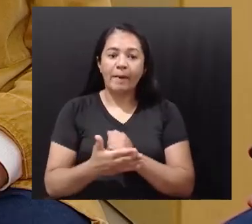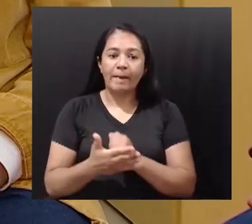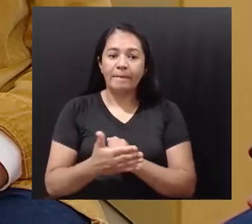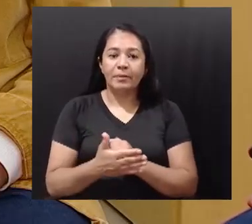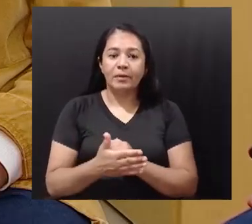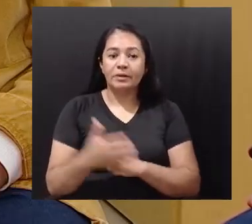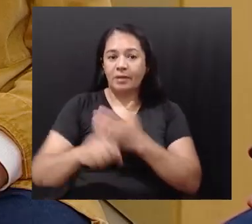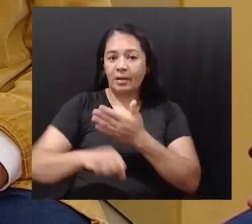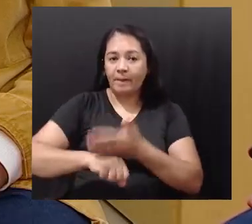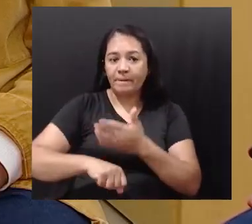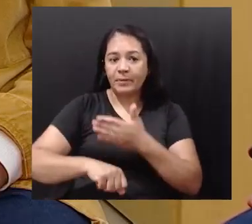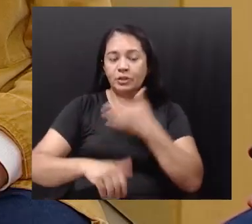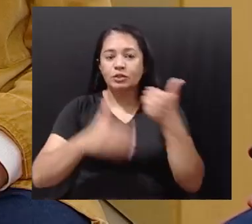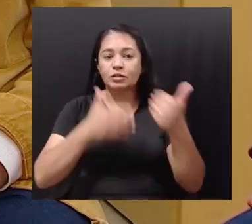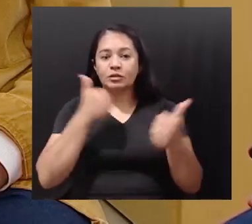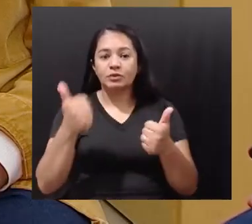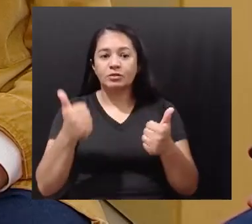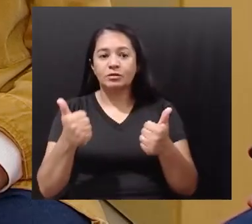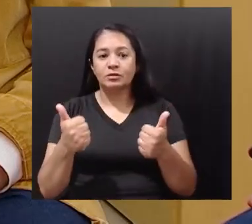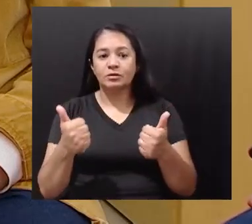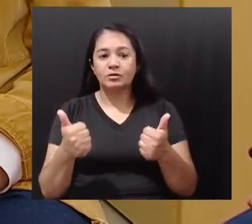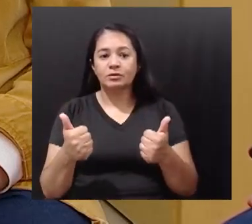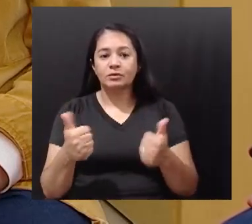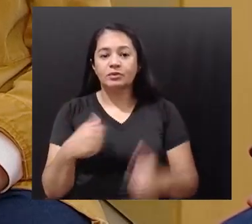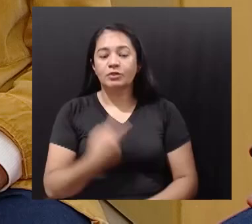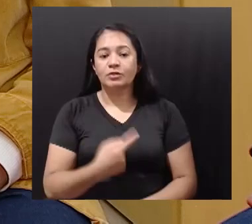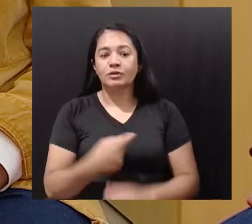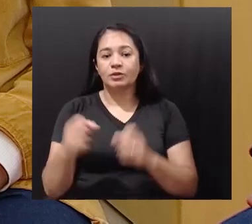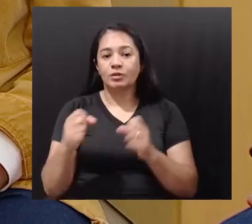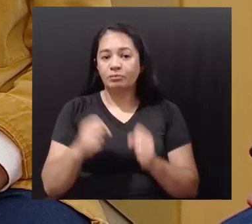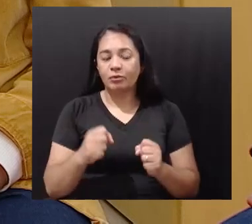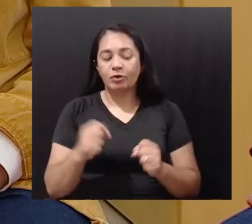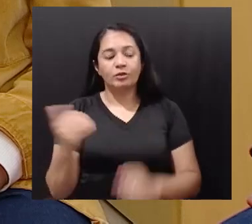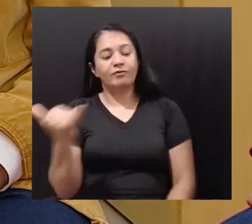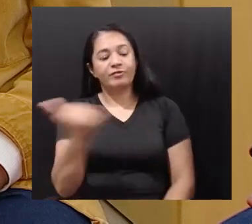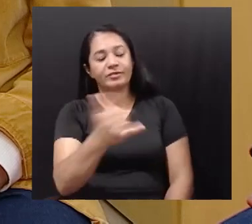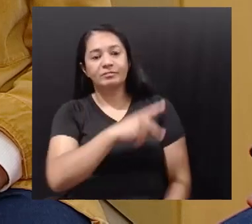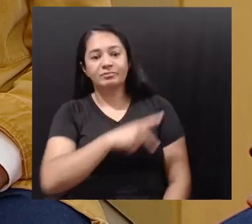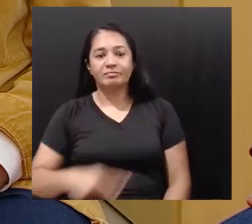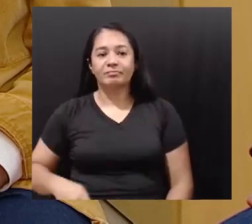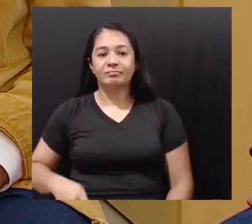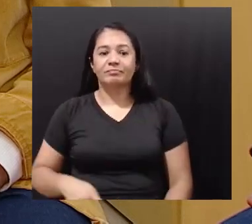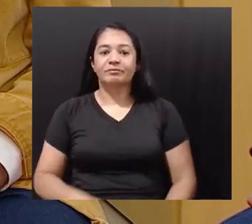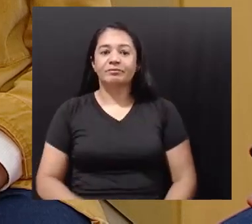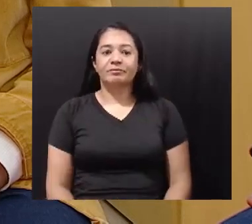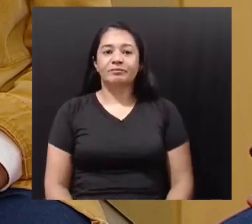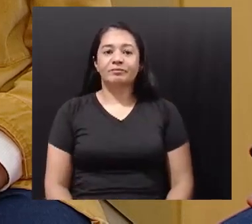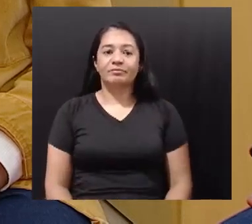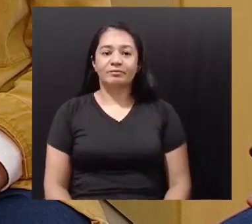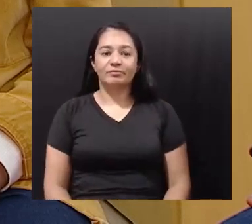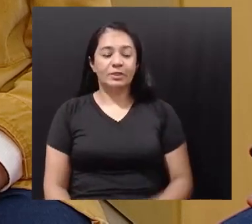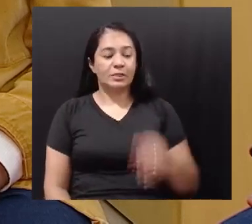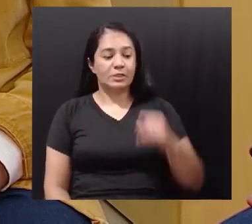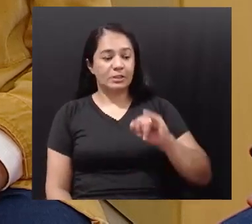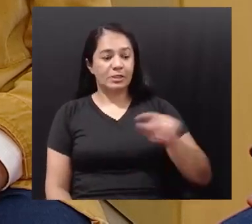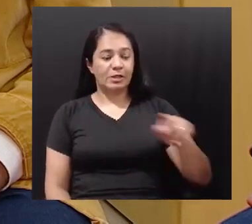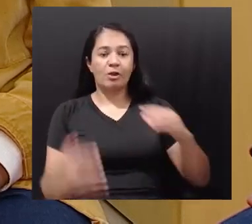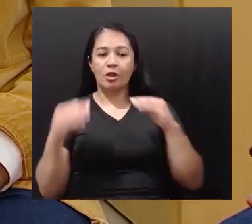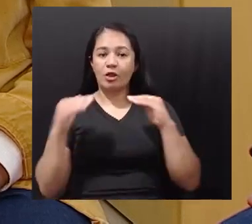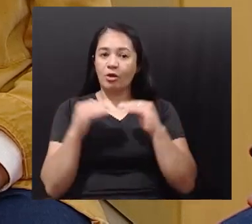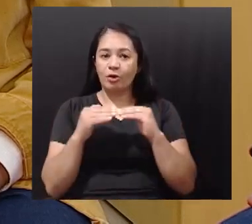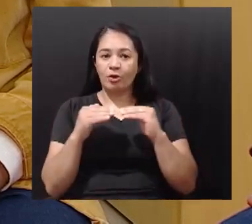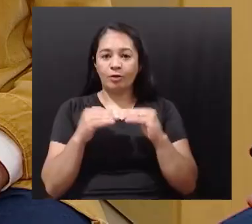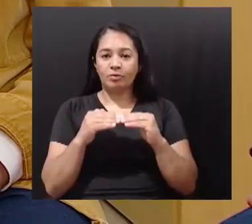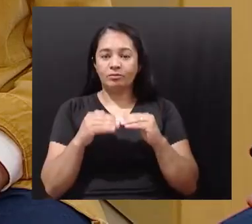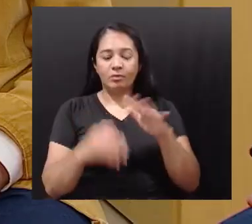controle. Então a gente reporta isso para a presidência e ele, estando de acordo, ele determina as áreas